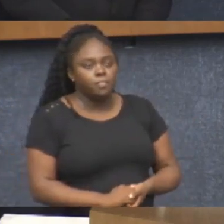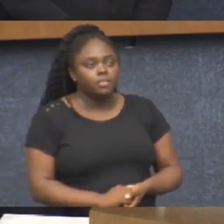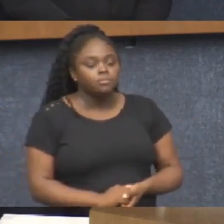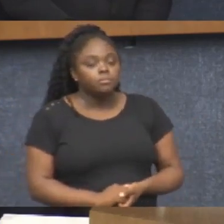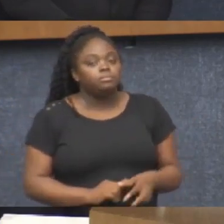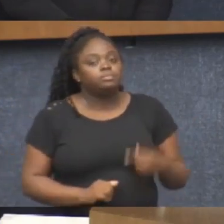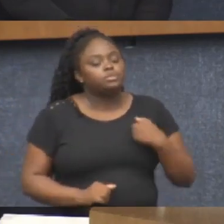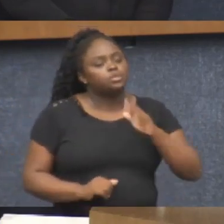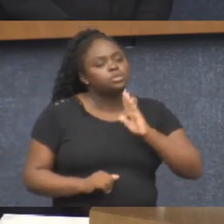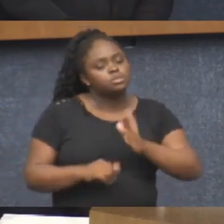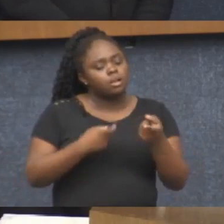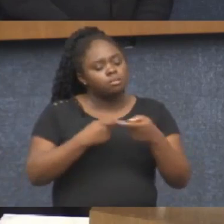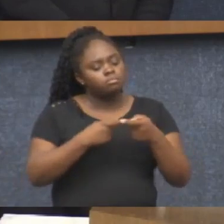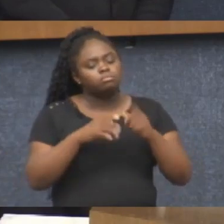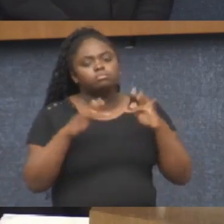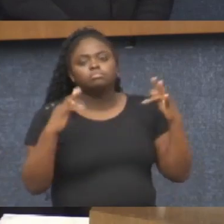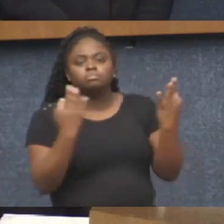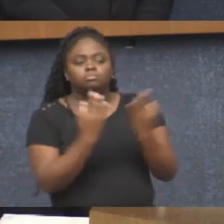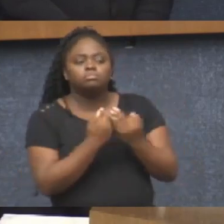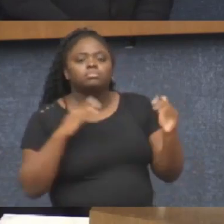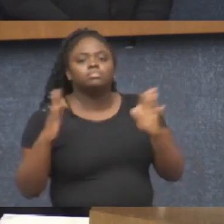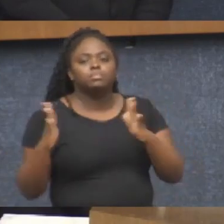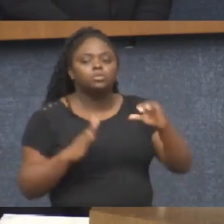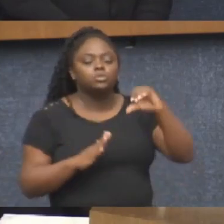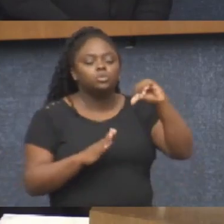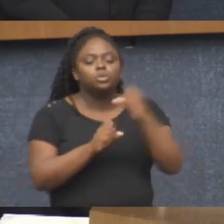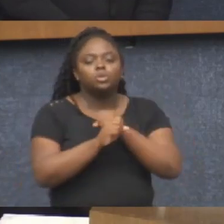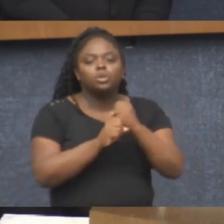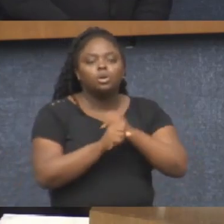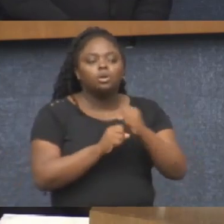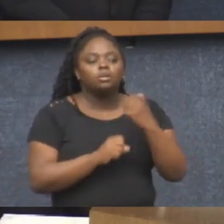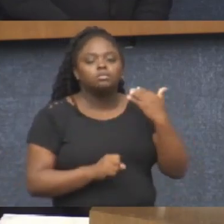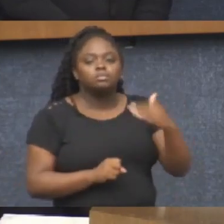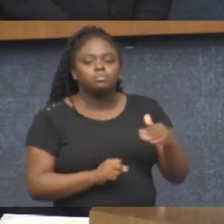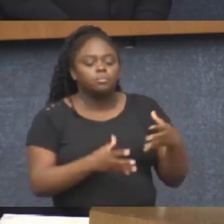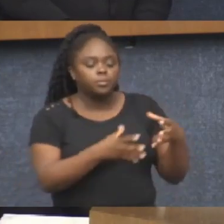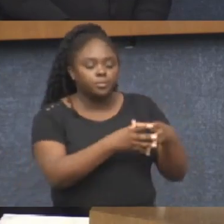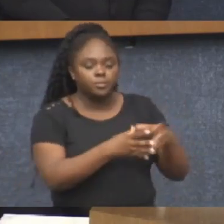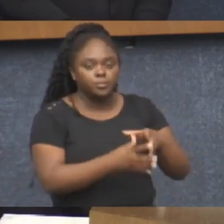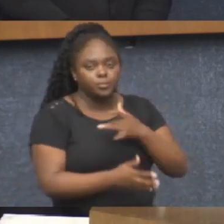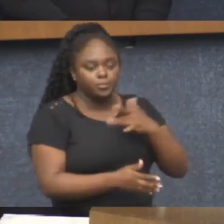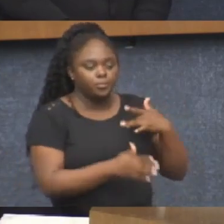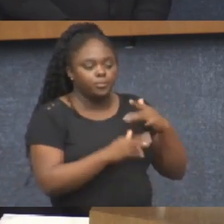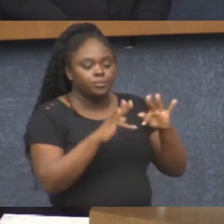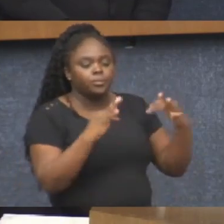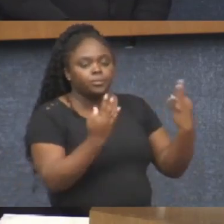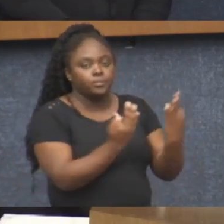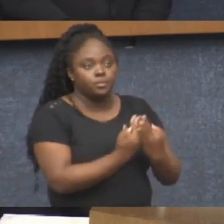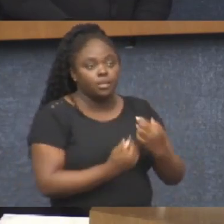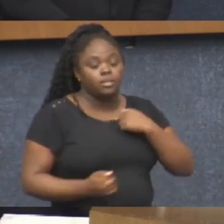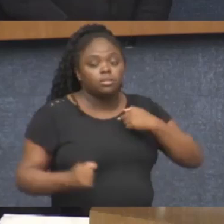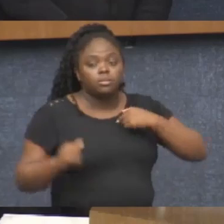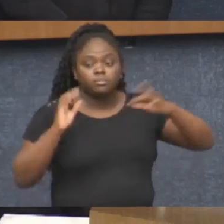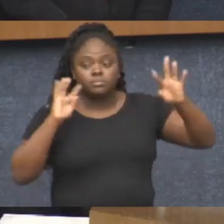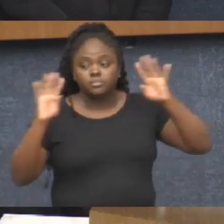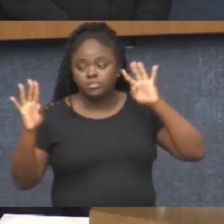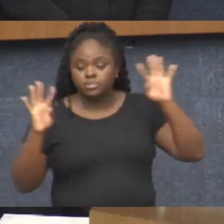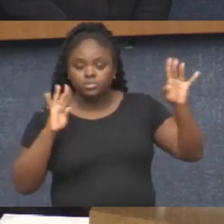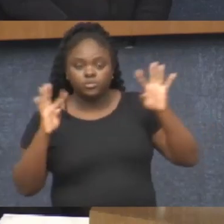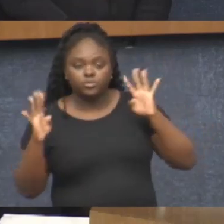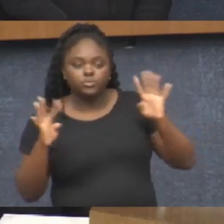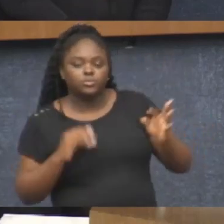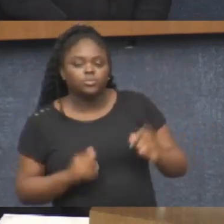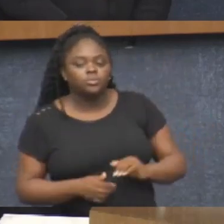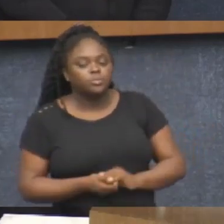Eu fui médica de família durante 9 anos e meio numa equipe de saúde da família e fico imaginando, né,